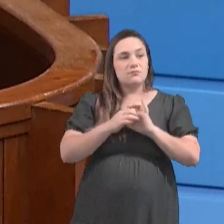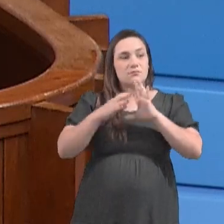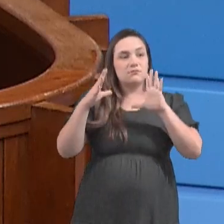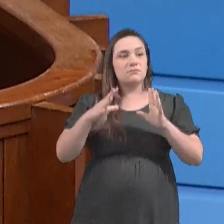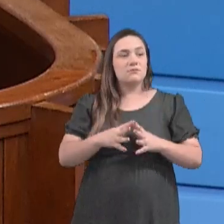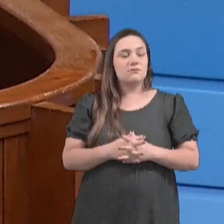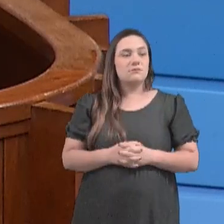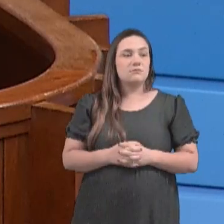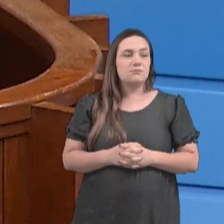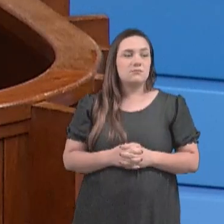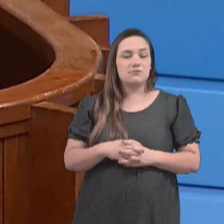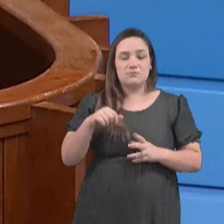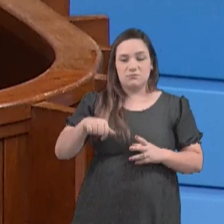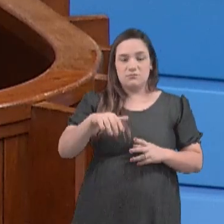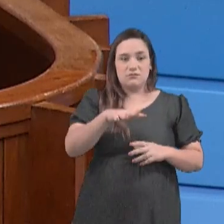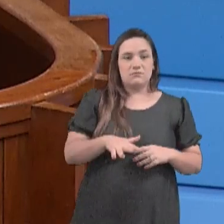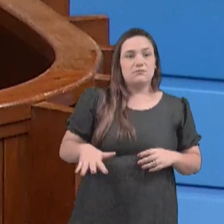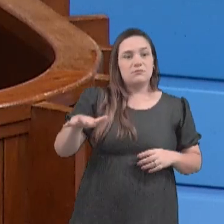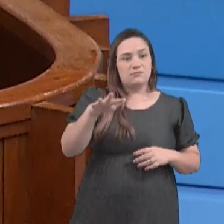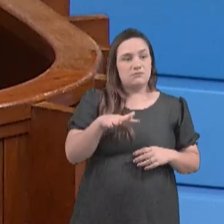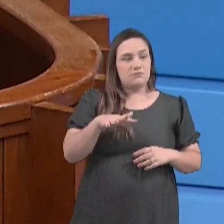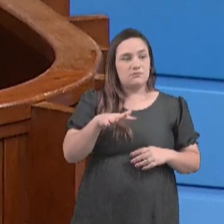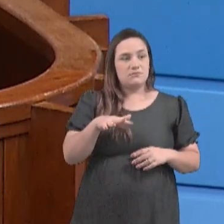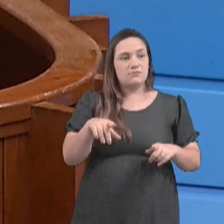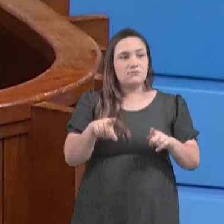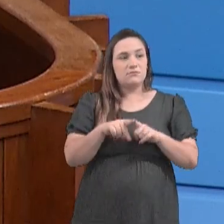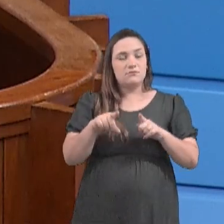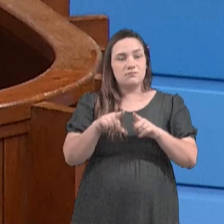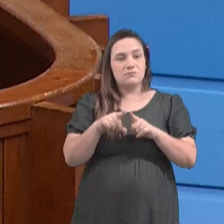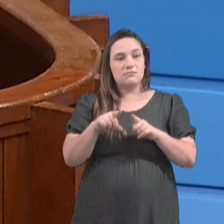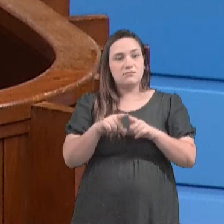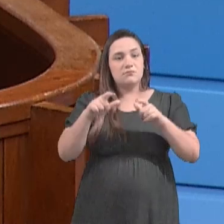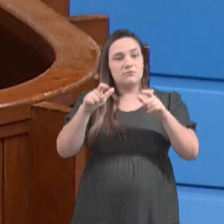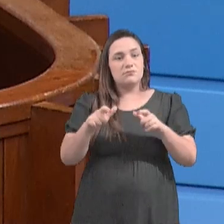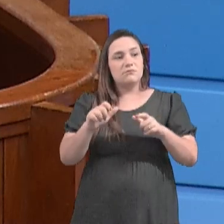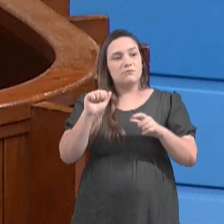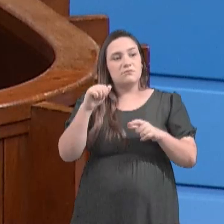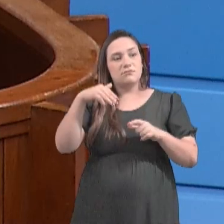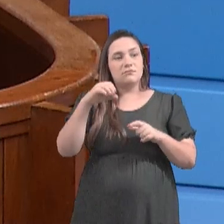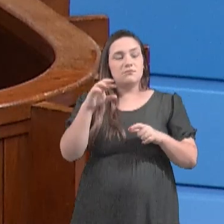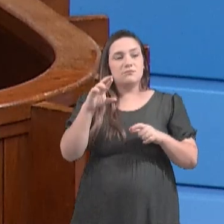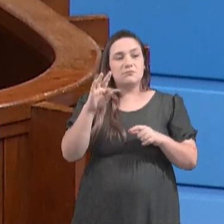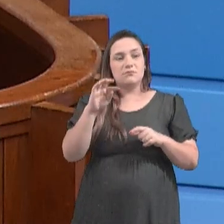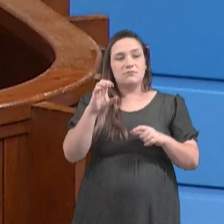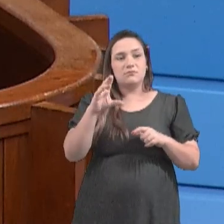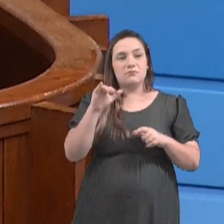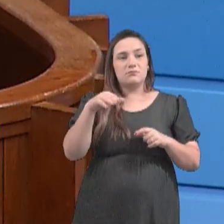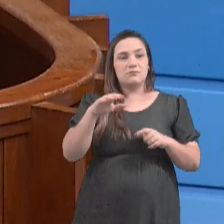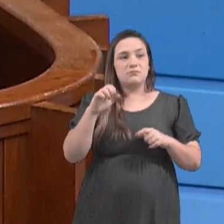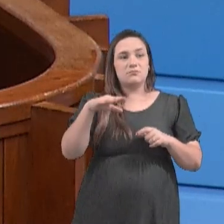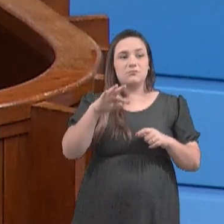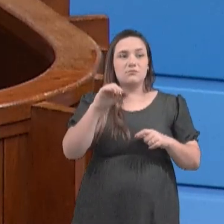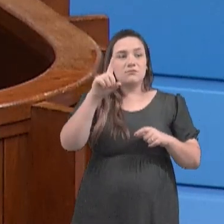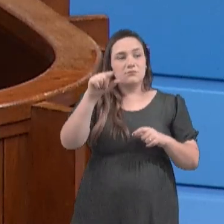autorizado nesta região e na zona de amortecimento empreendimentos que vão